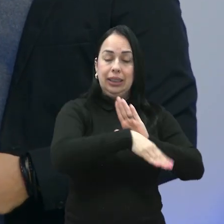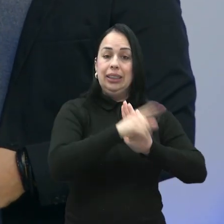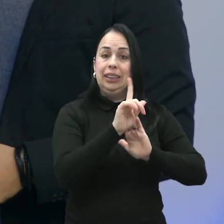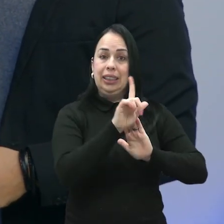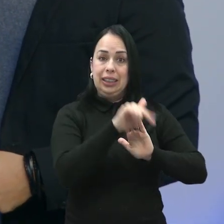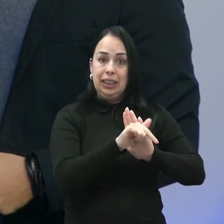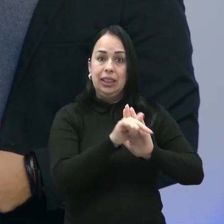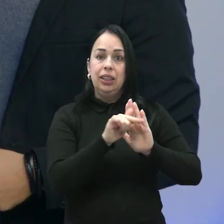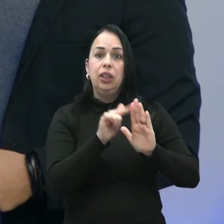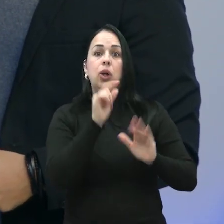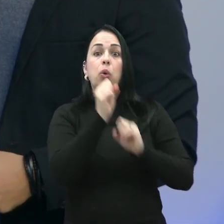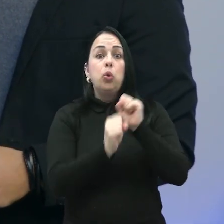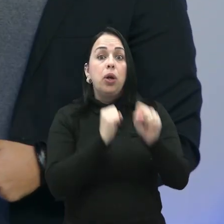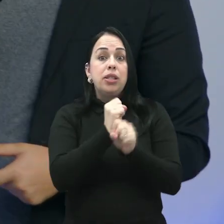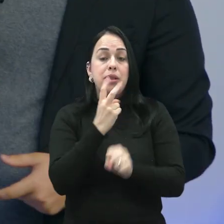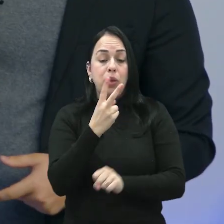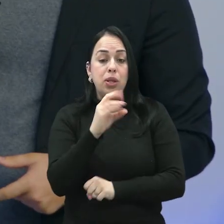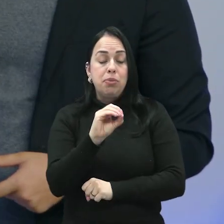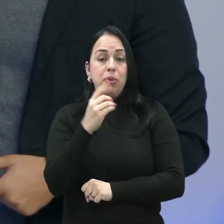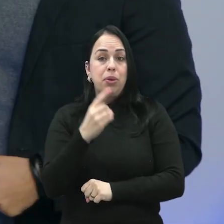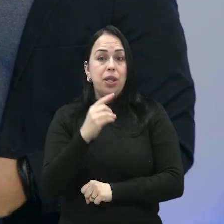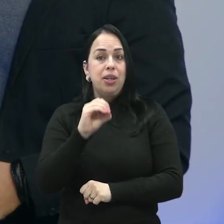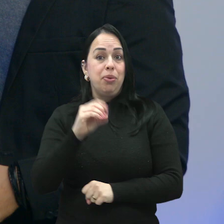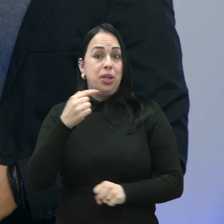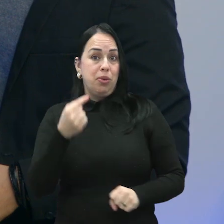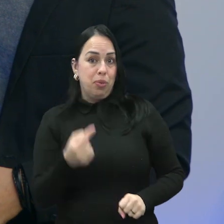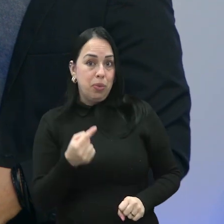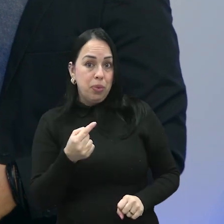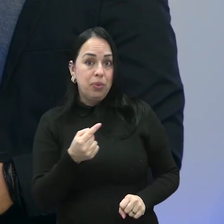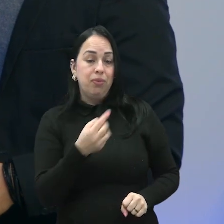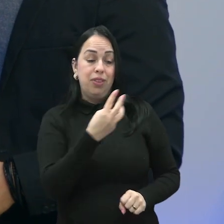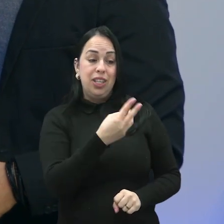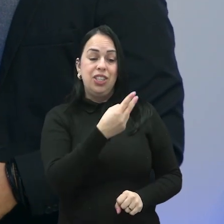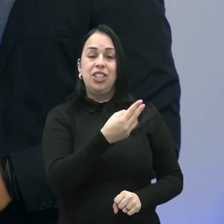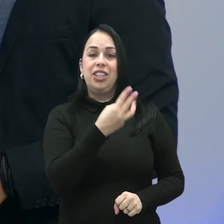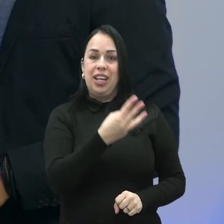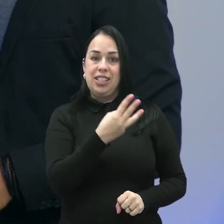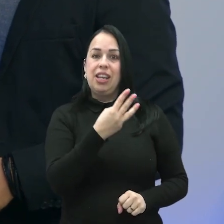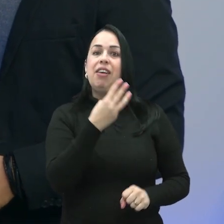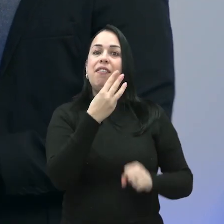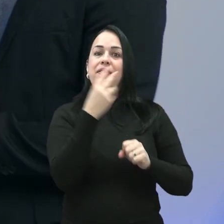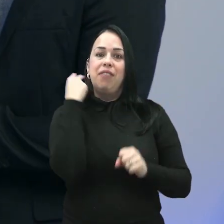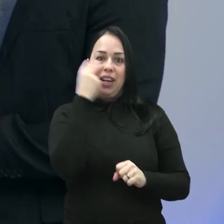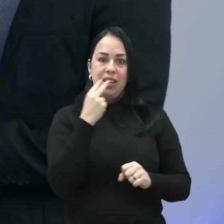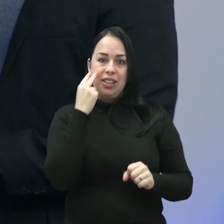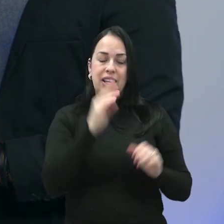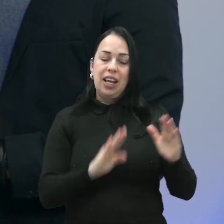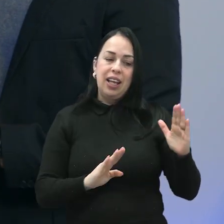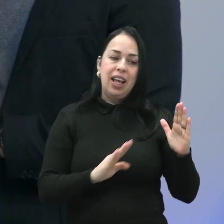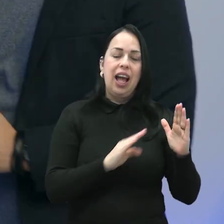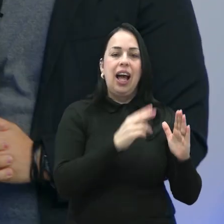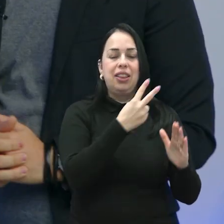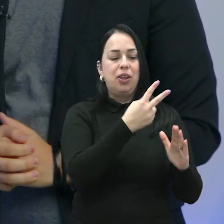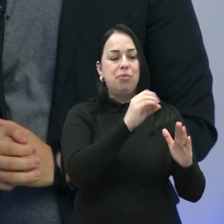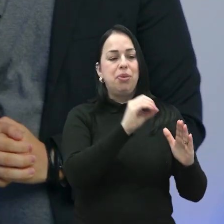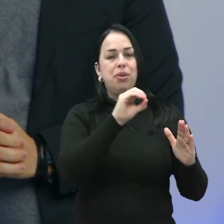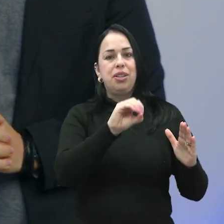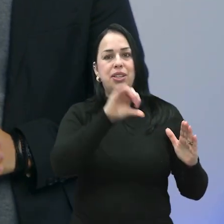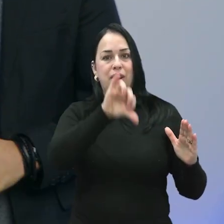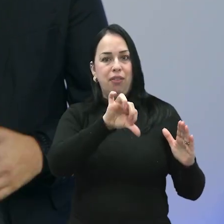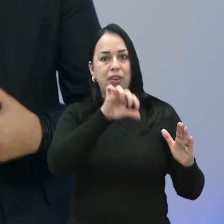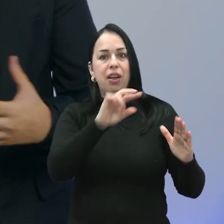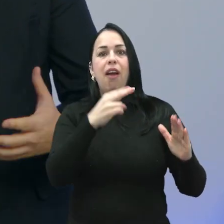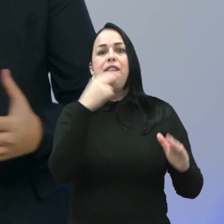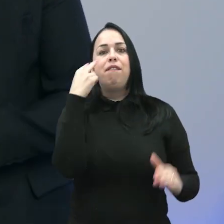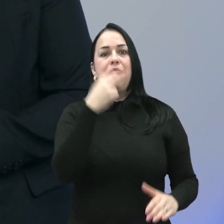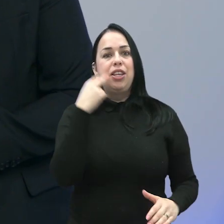17, chegamos em 2001, já século XXI, a 23 vereadores e a partir de 2009 tivemos 21